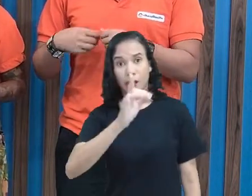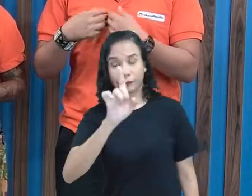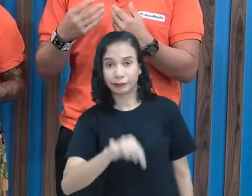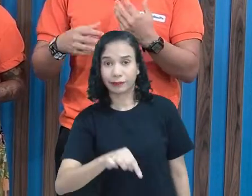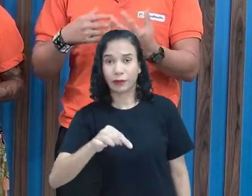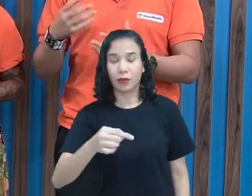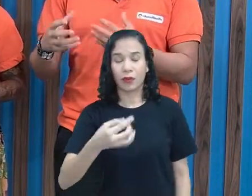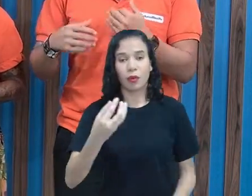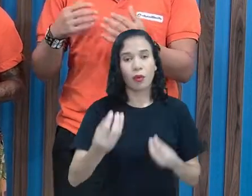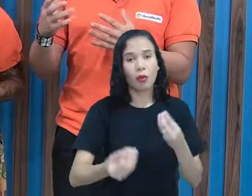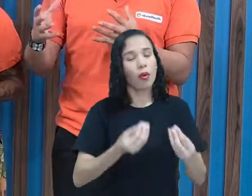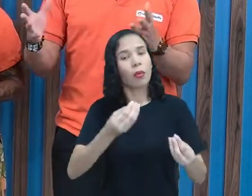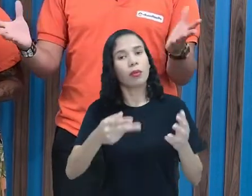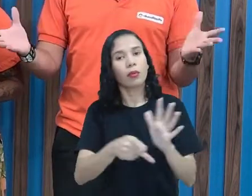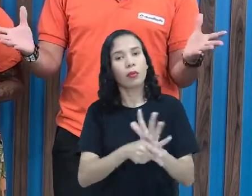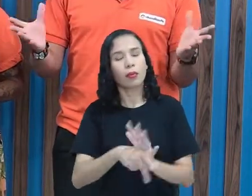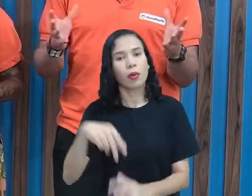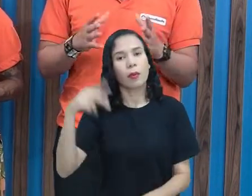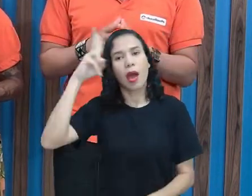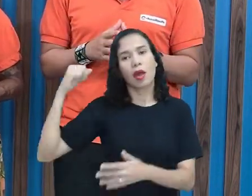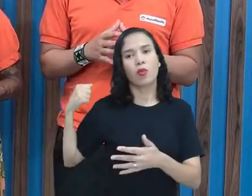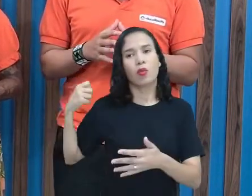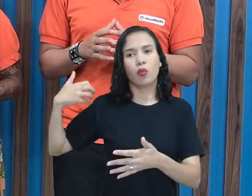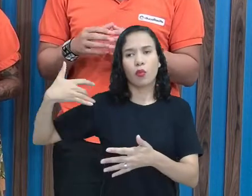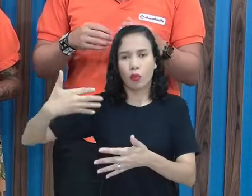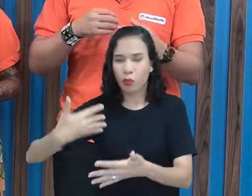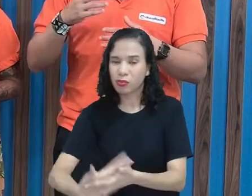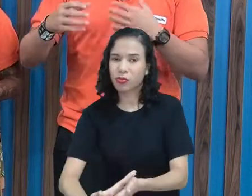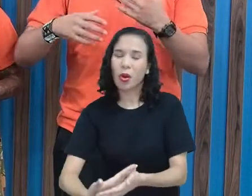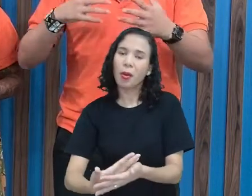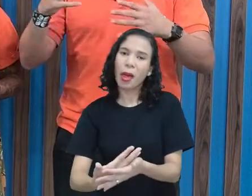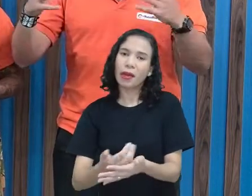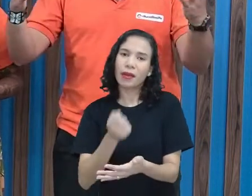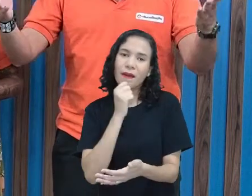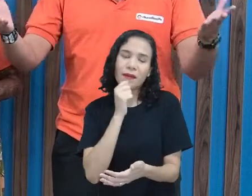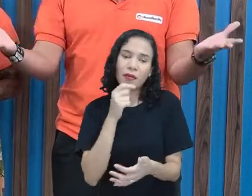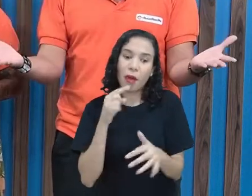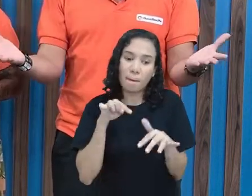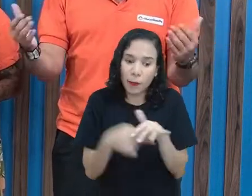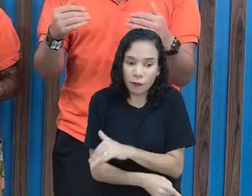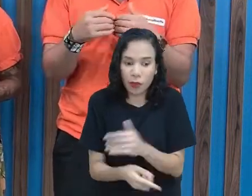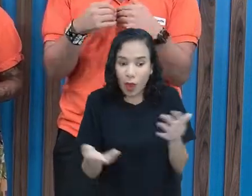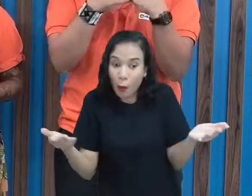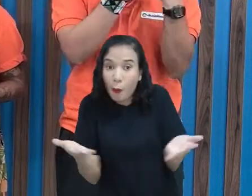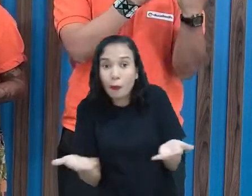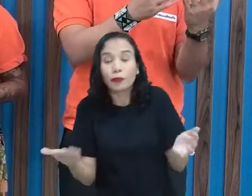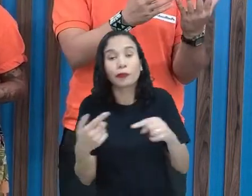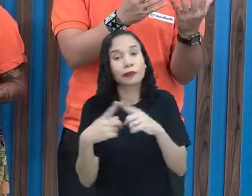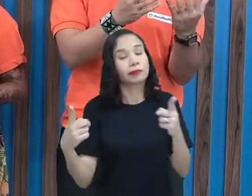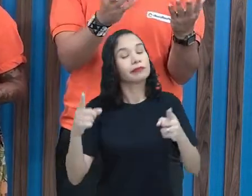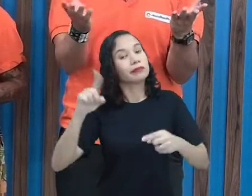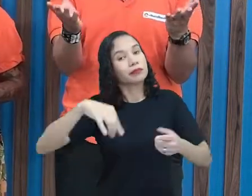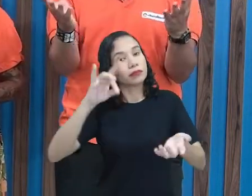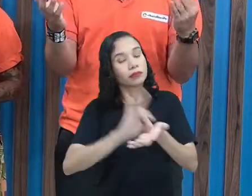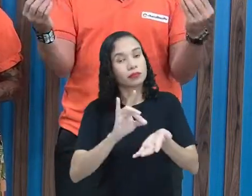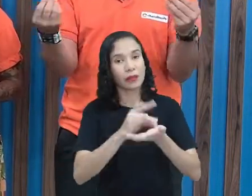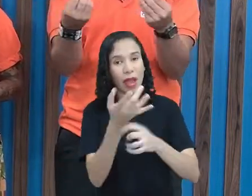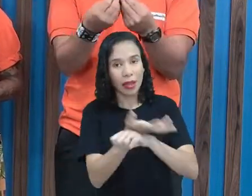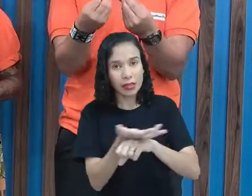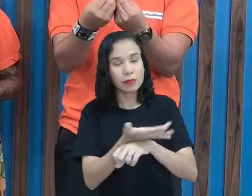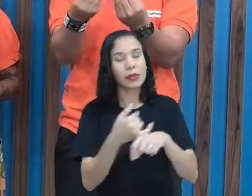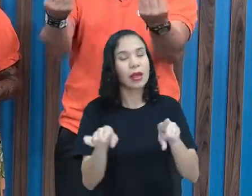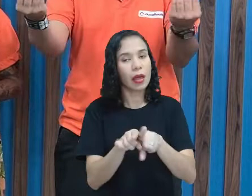todas as questões históricas que, enfim, a gente não vai ter como abordar tão profundamente, mas que essa disciplina ela